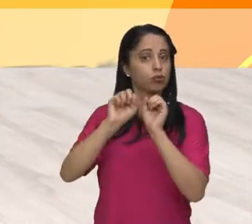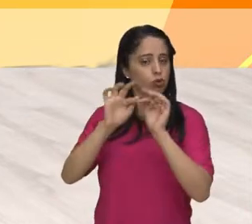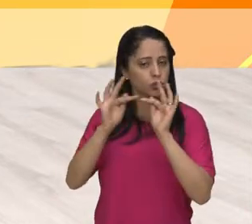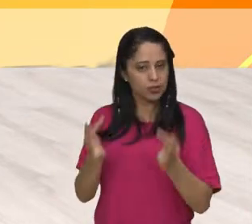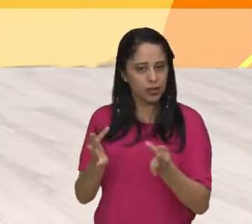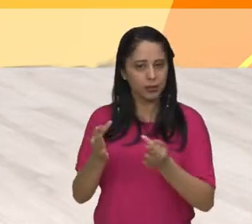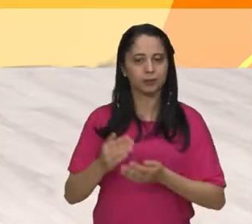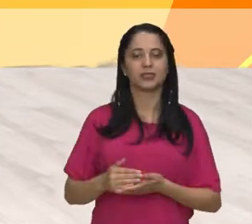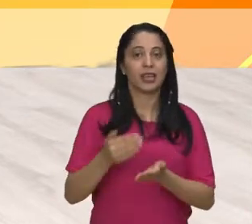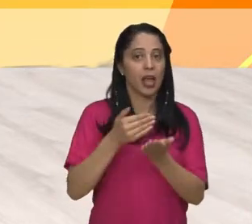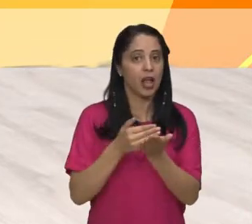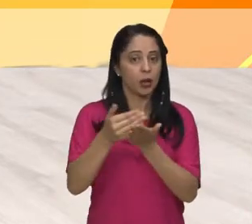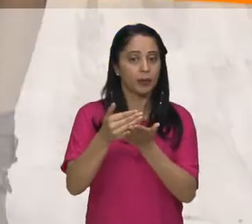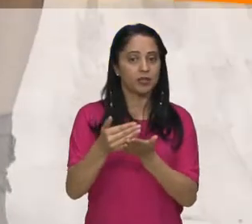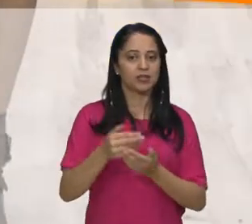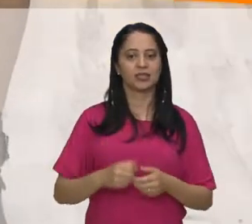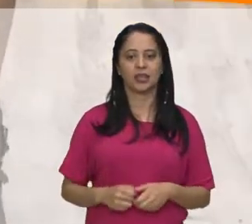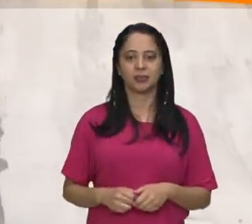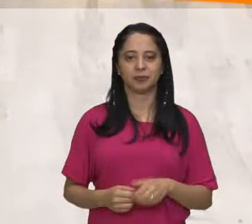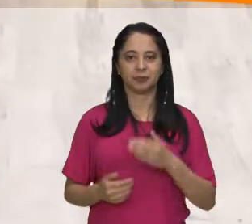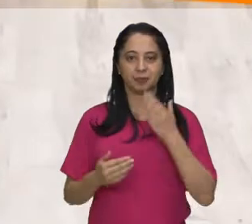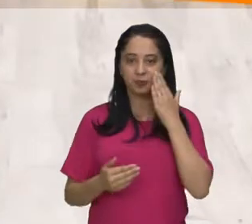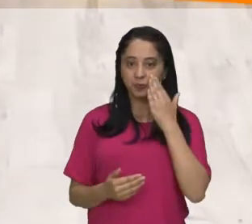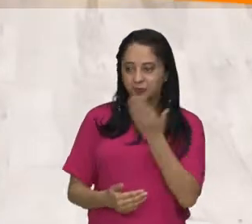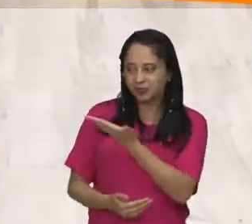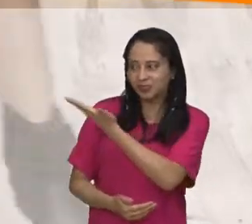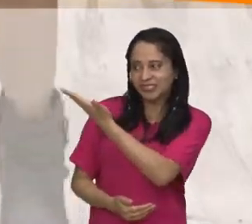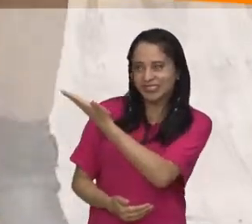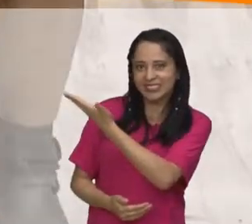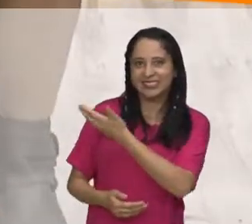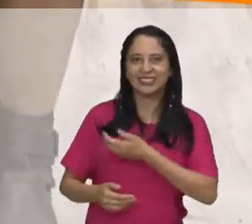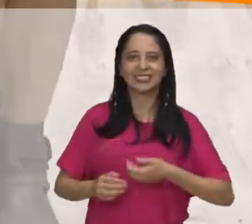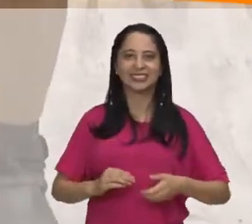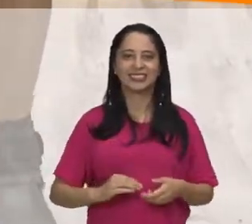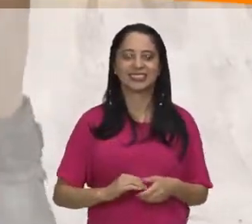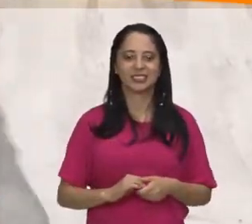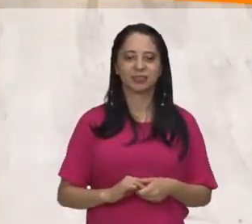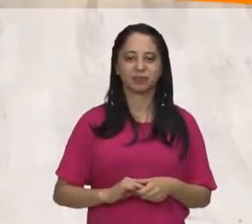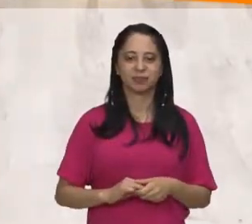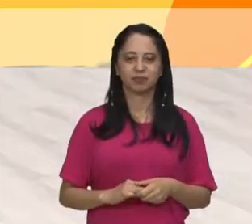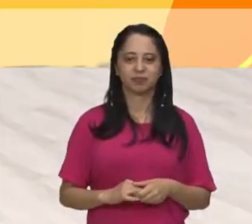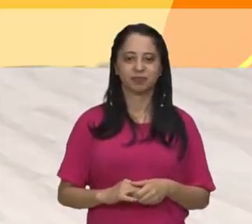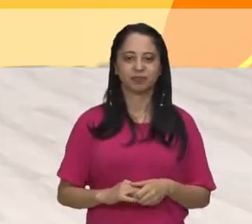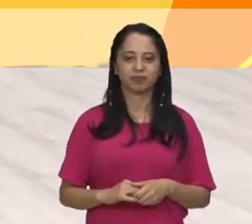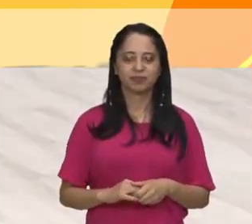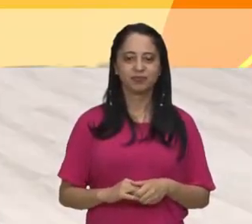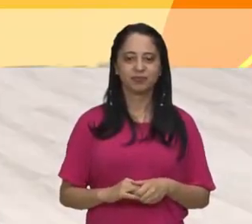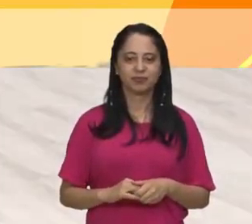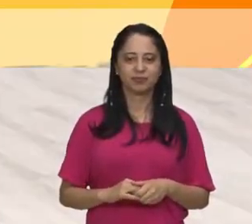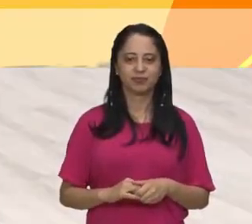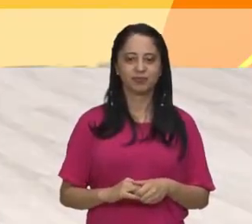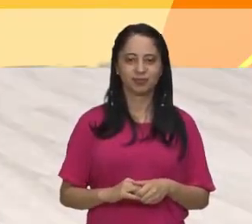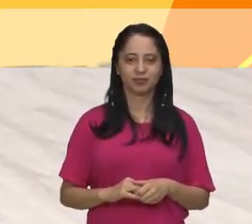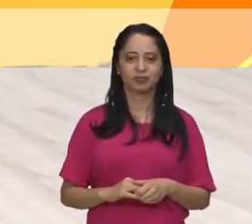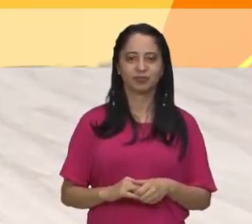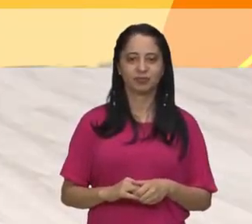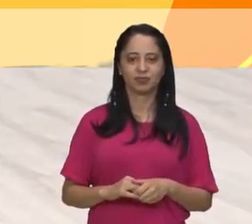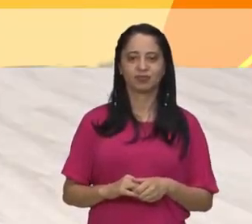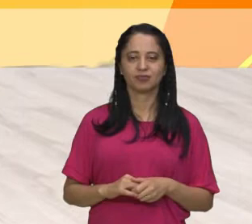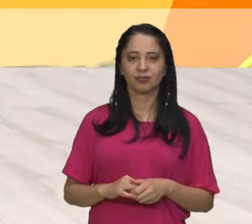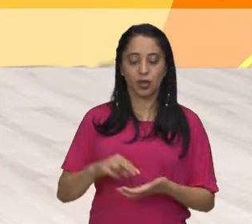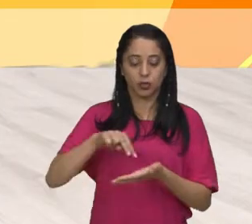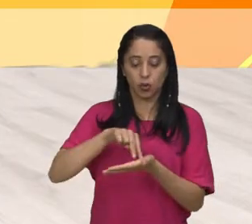eu vou começar aqui contando um, dois, ó. E um, e dois, e um, e dois. Usa bem o joelhinho,